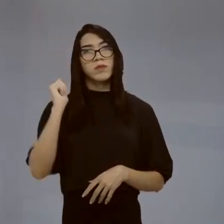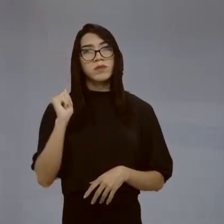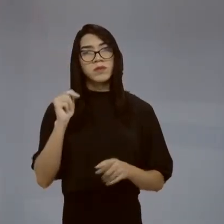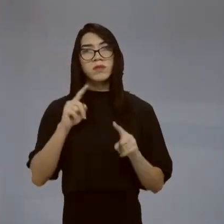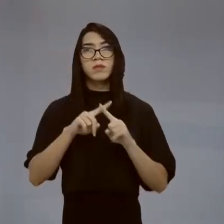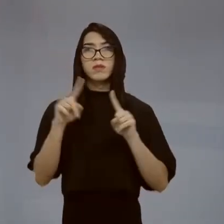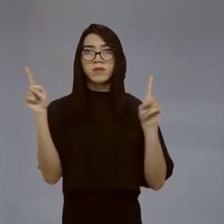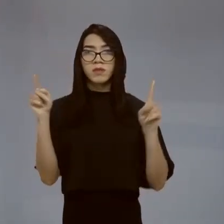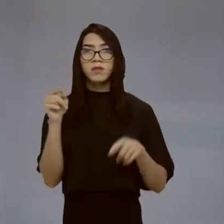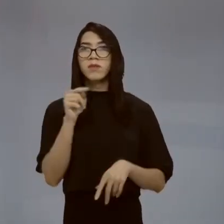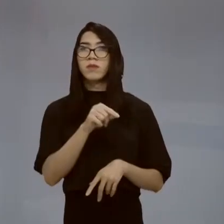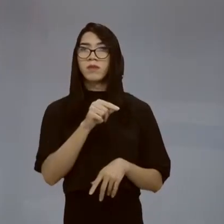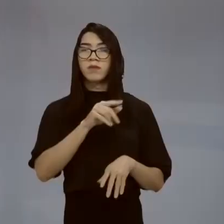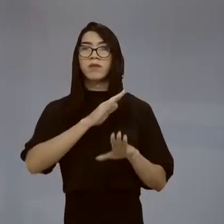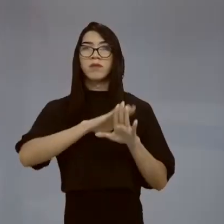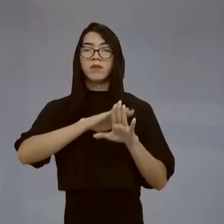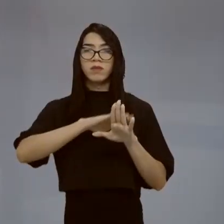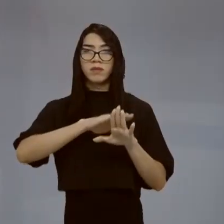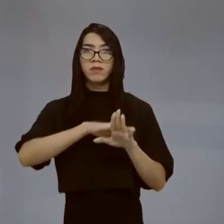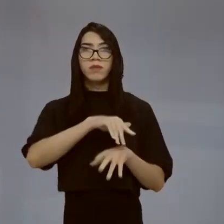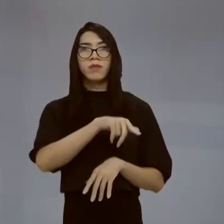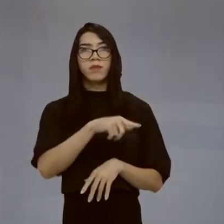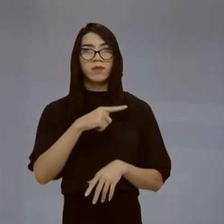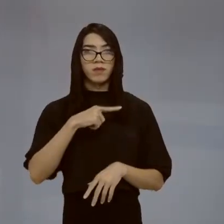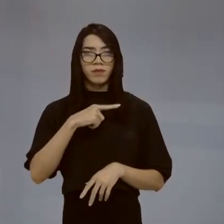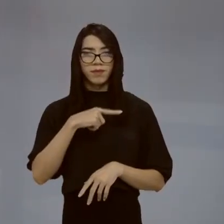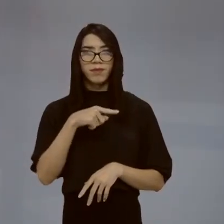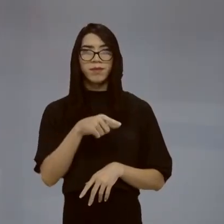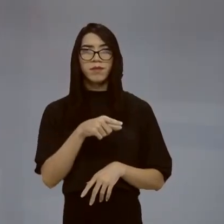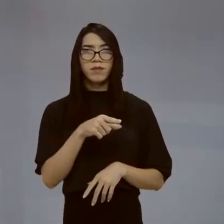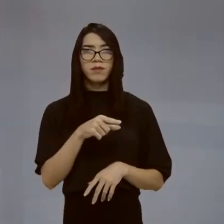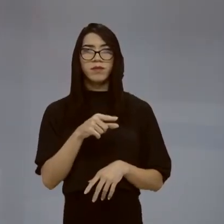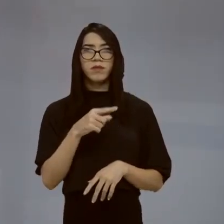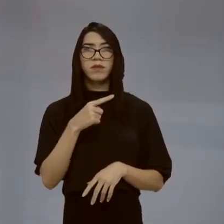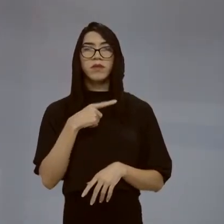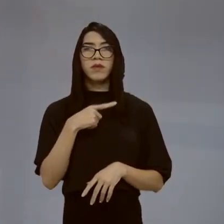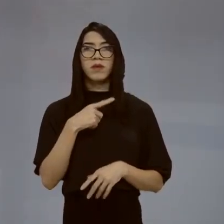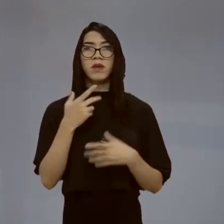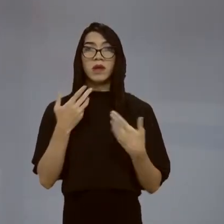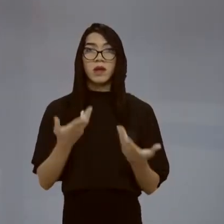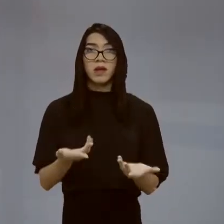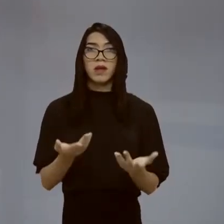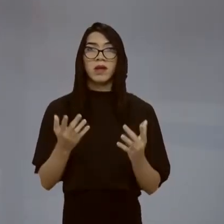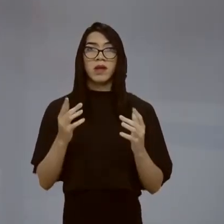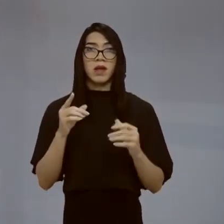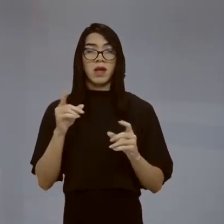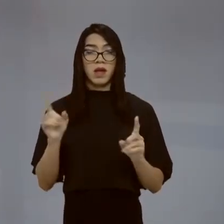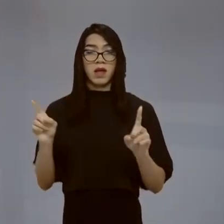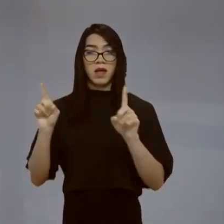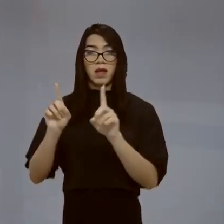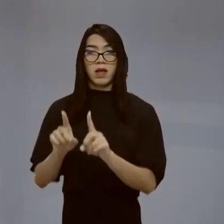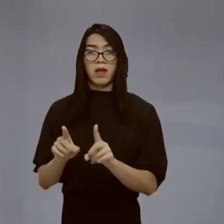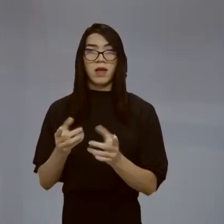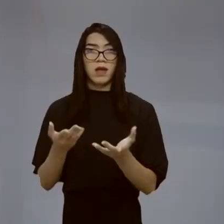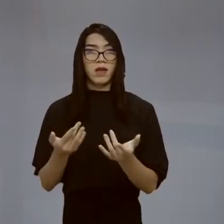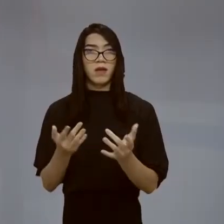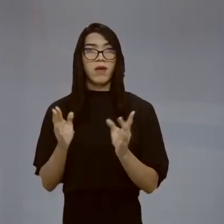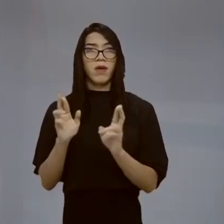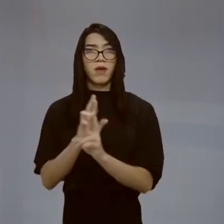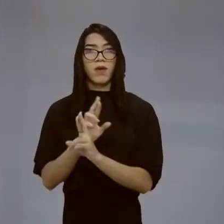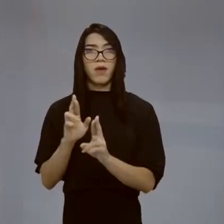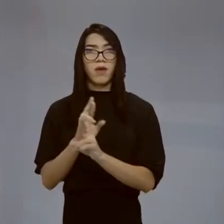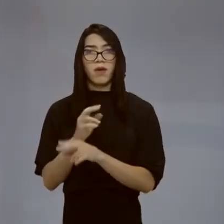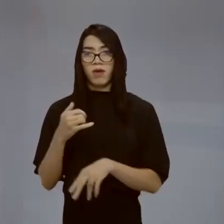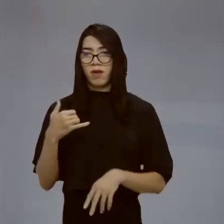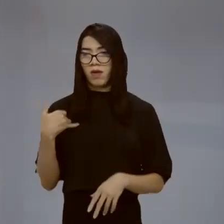por trás ali, né, como eles tinham um relacionamento desde os 8 anos de idade, gente, assim. Então, uma criança de 8 anos nem